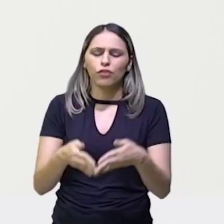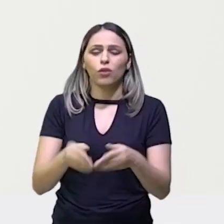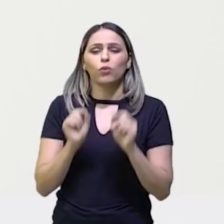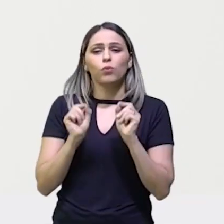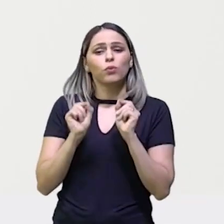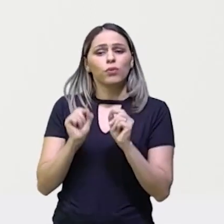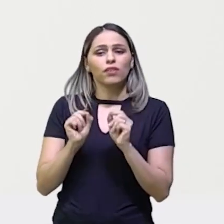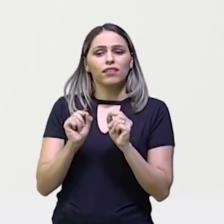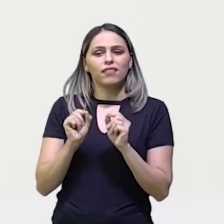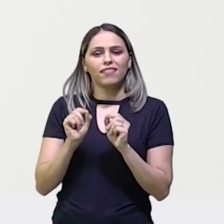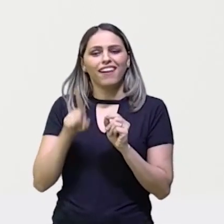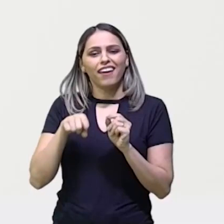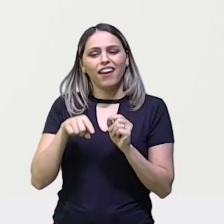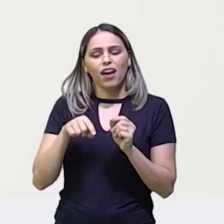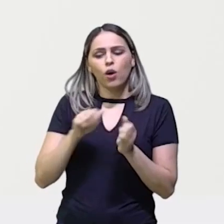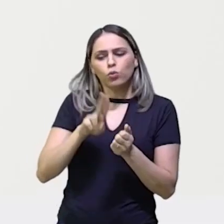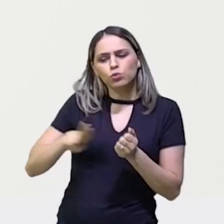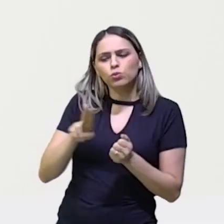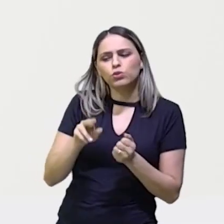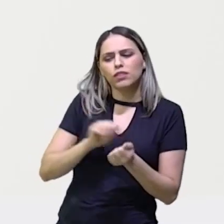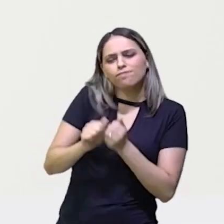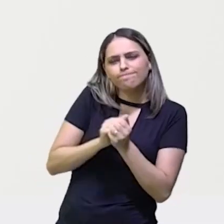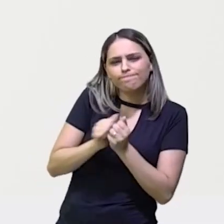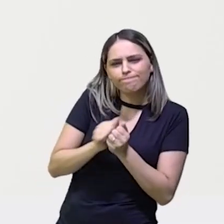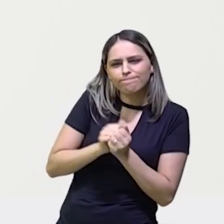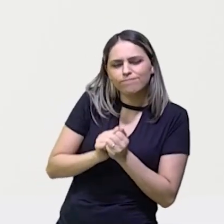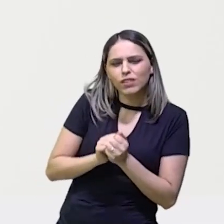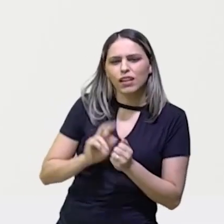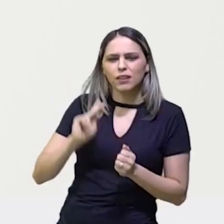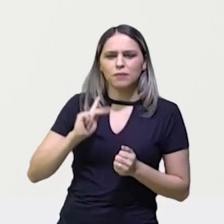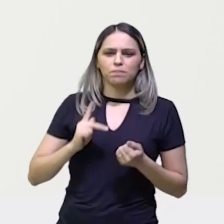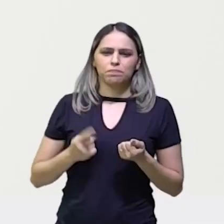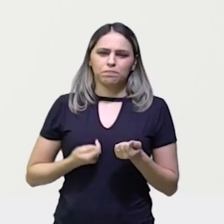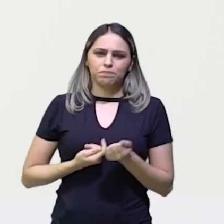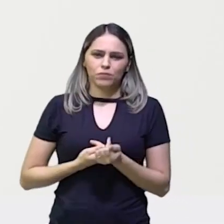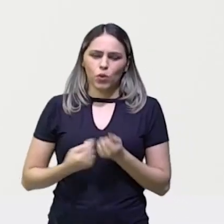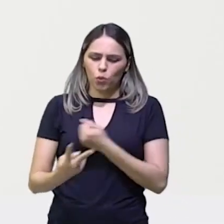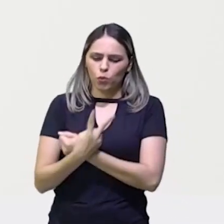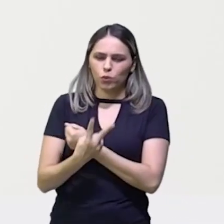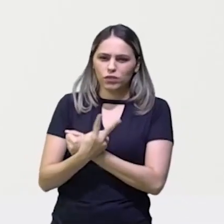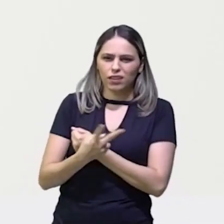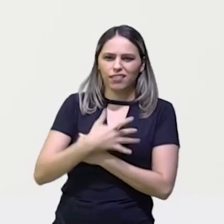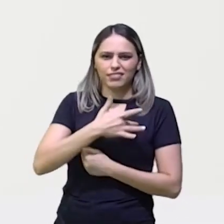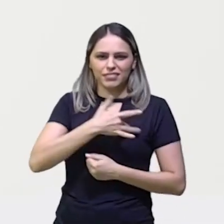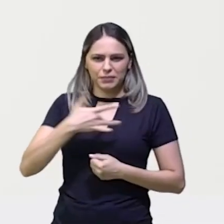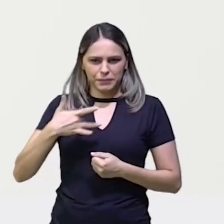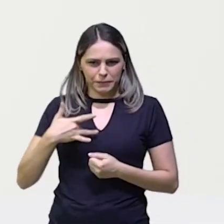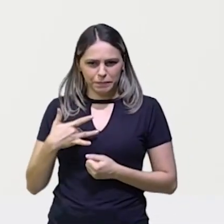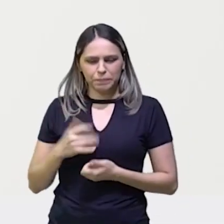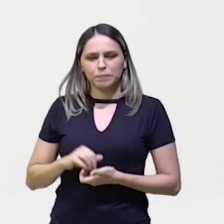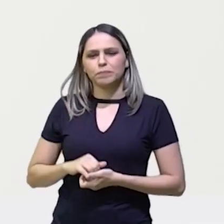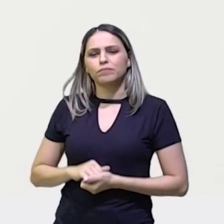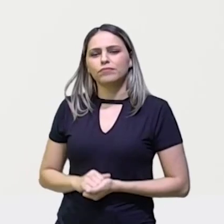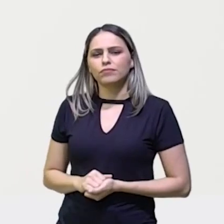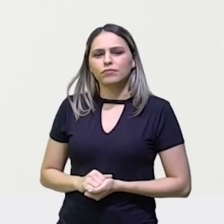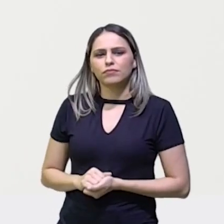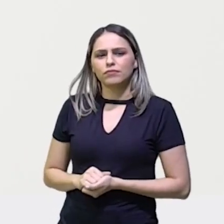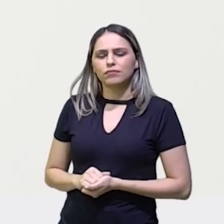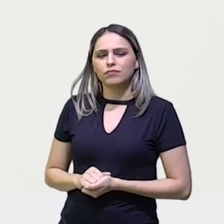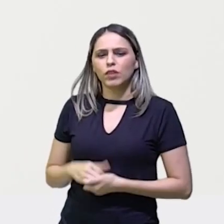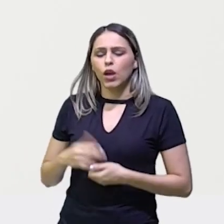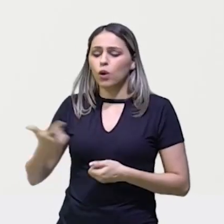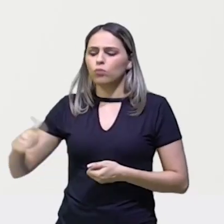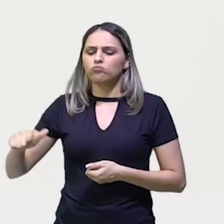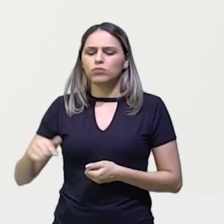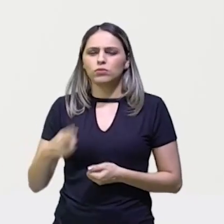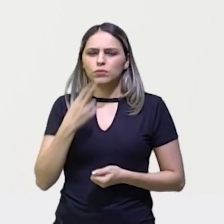ele é um produto para nos alimentar, certo? Entenderam? Vamos para o próximo. A carta,